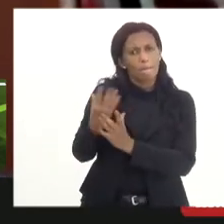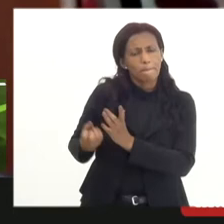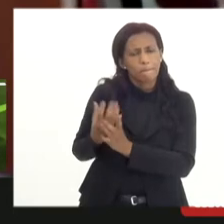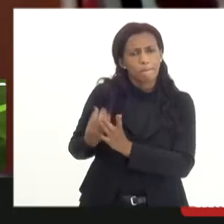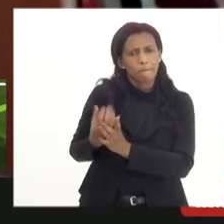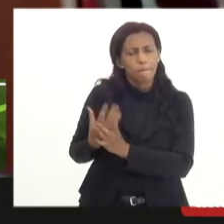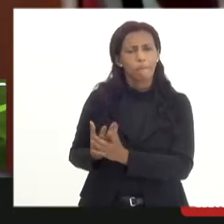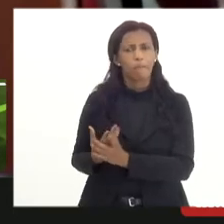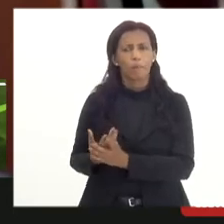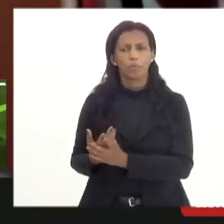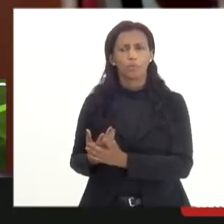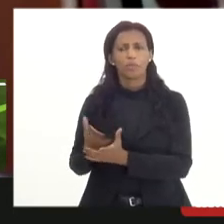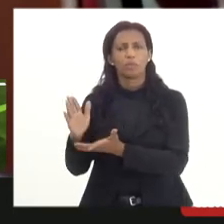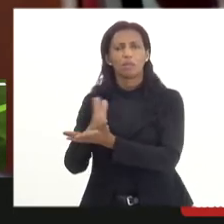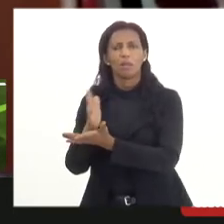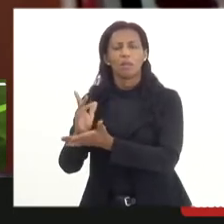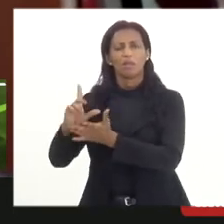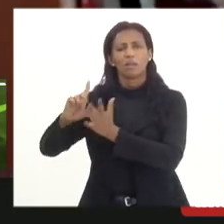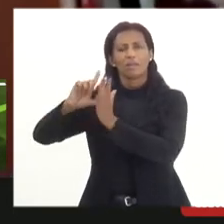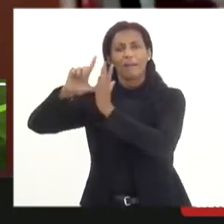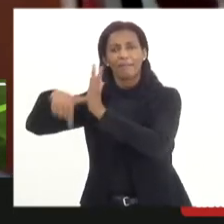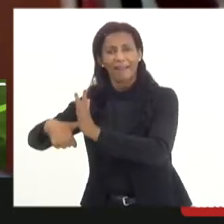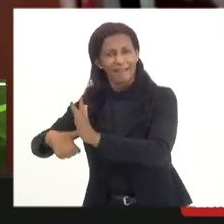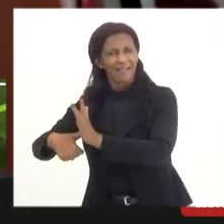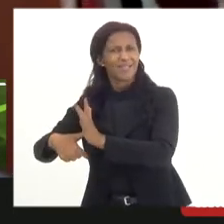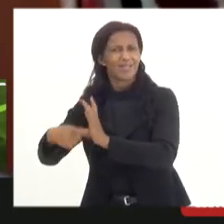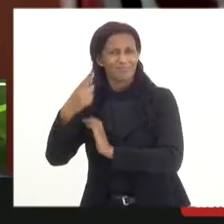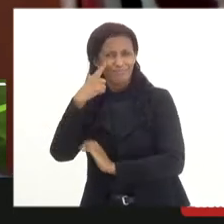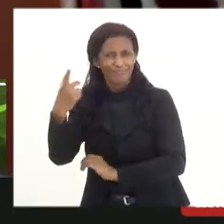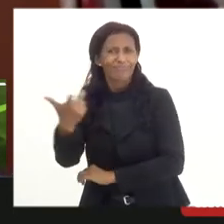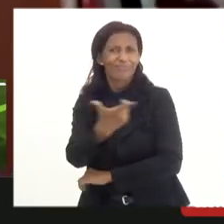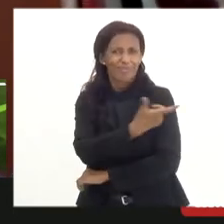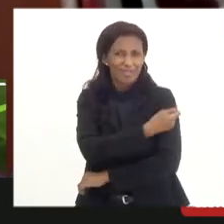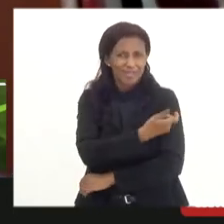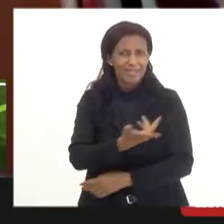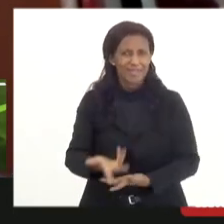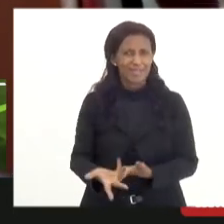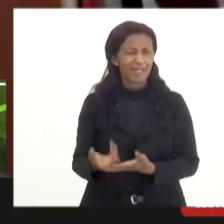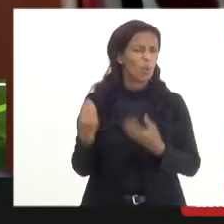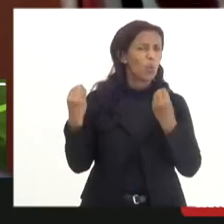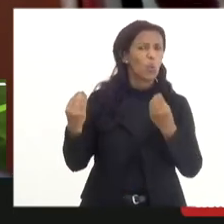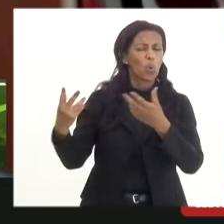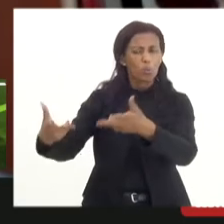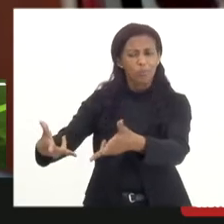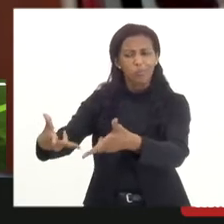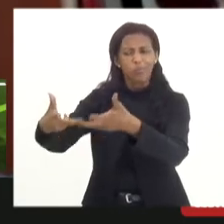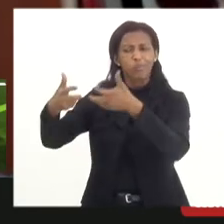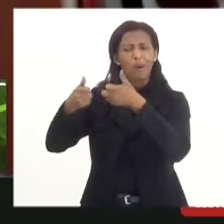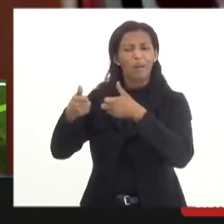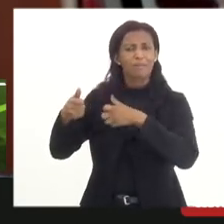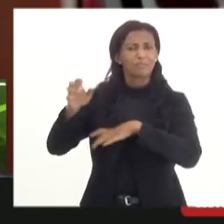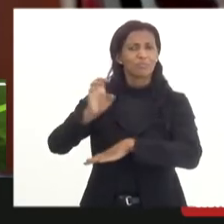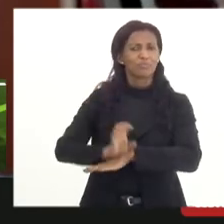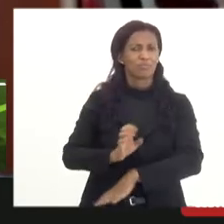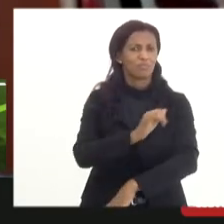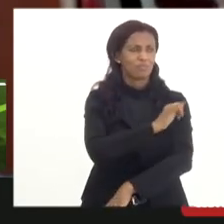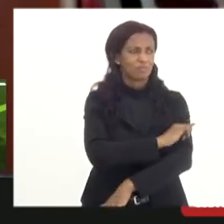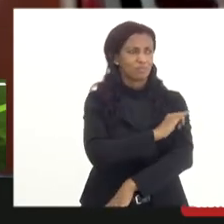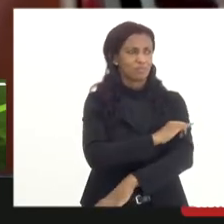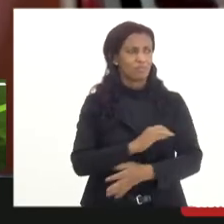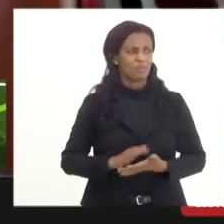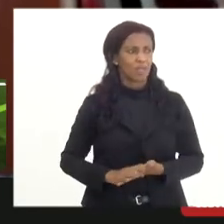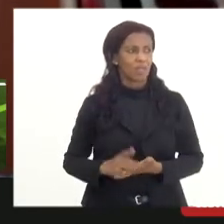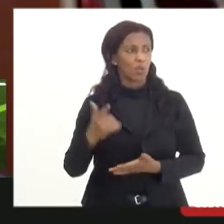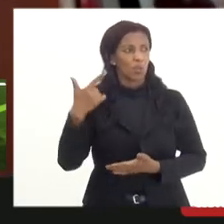agora mesmo teve um atraso aí nas vacinas, então como atrair também esse complexo para o Estado do Rio de Janeiro. É um